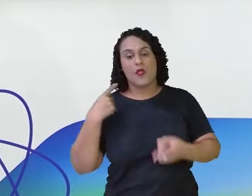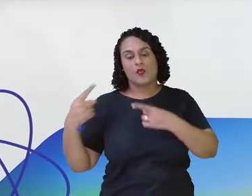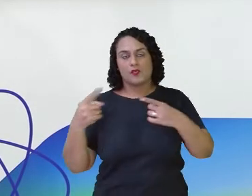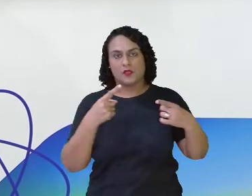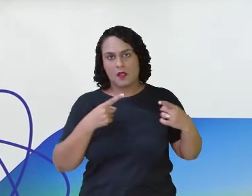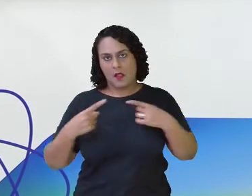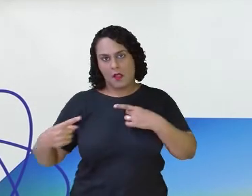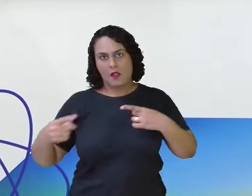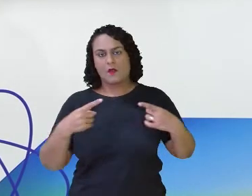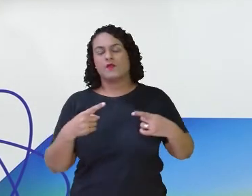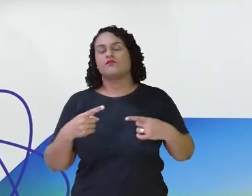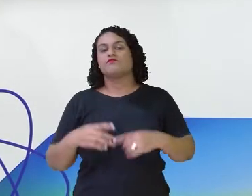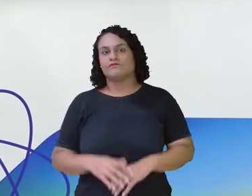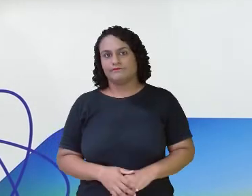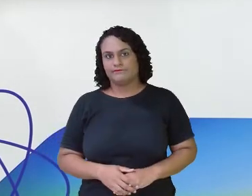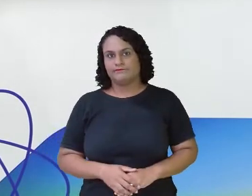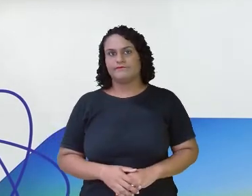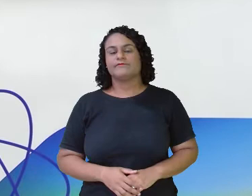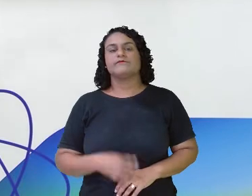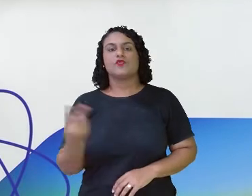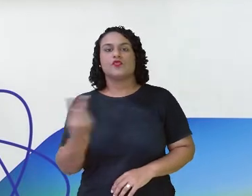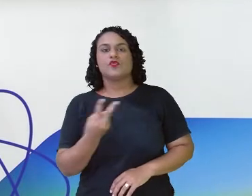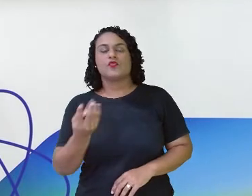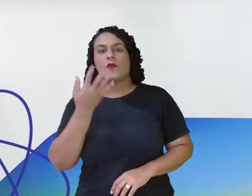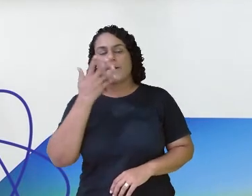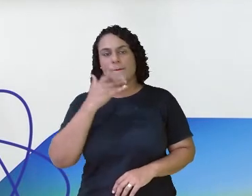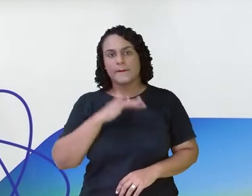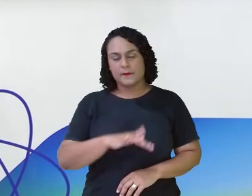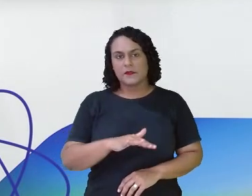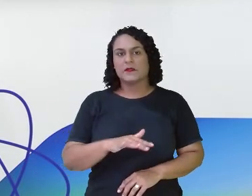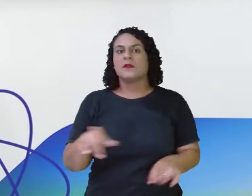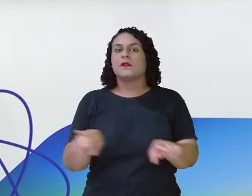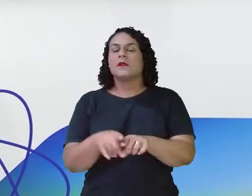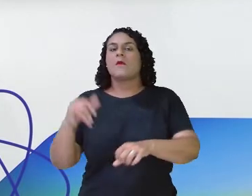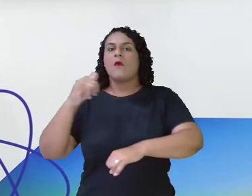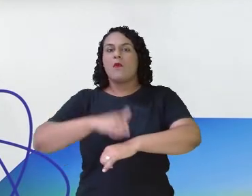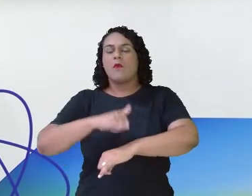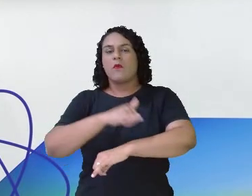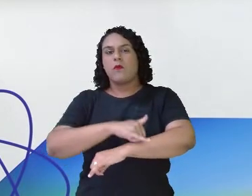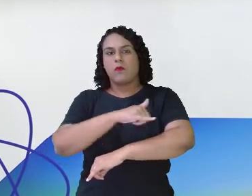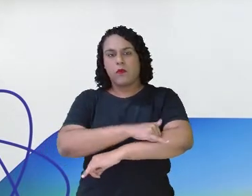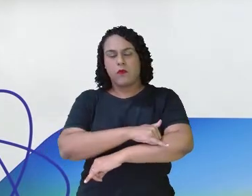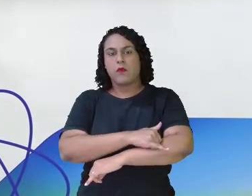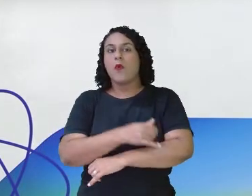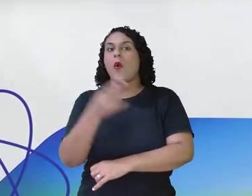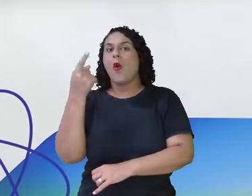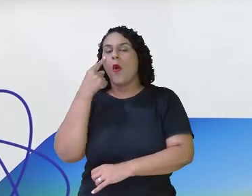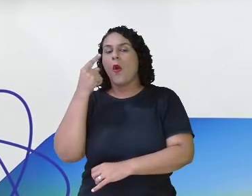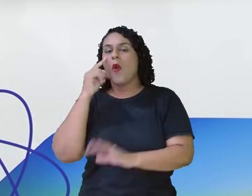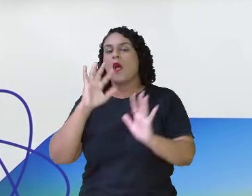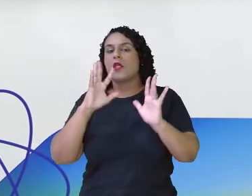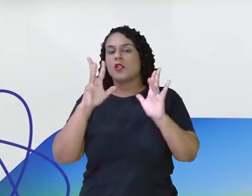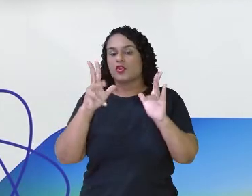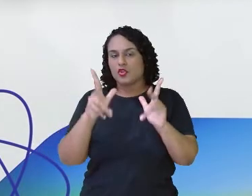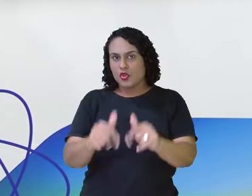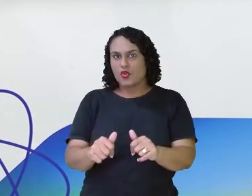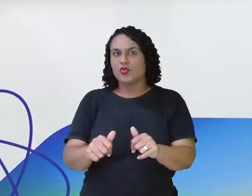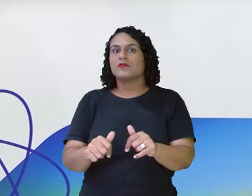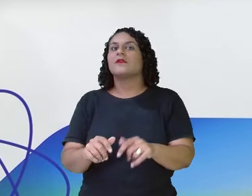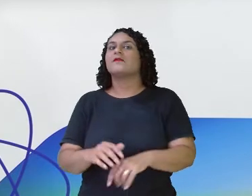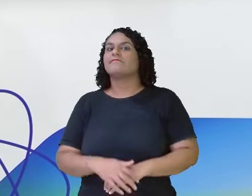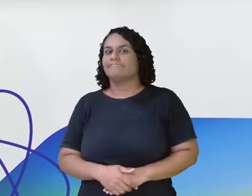entre os meninos e o sapo. Concordam comigo? Observem que todas as frases ou quase todas, começam com o sinal